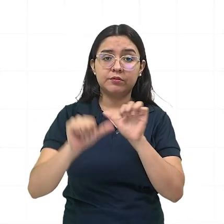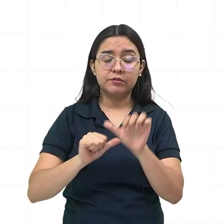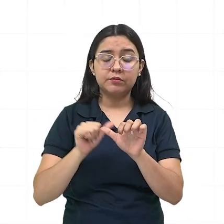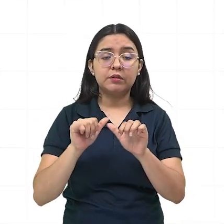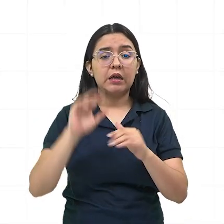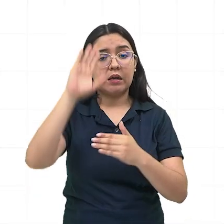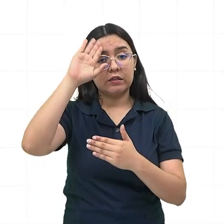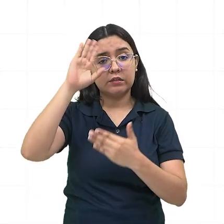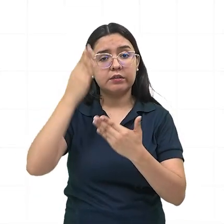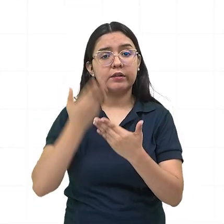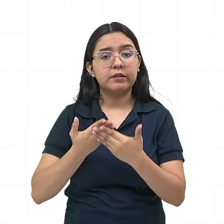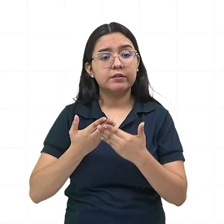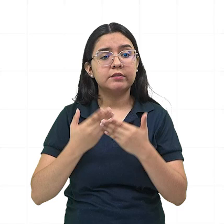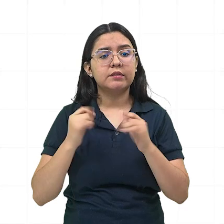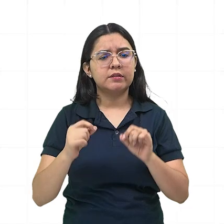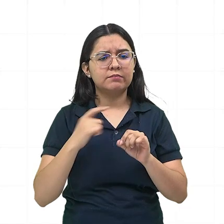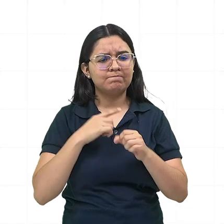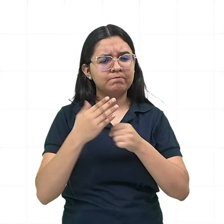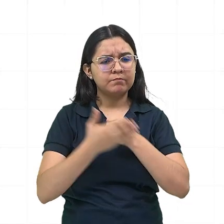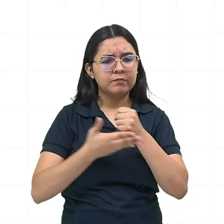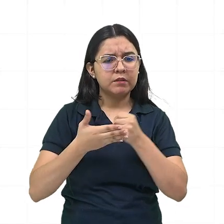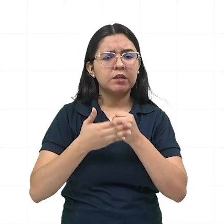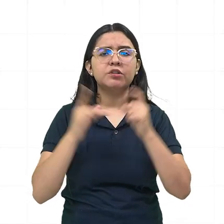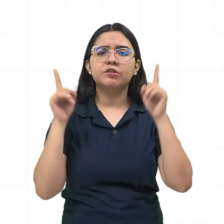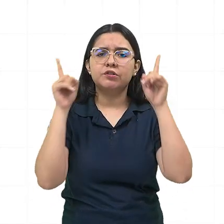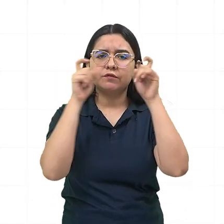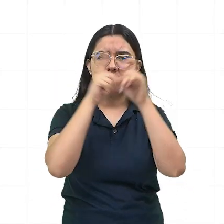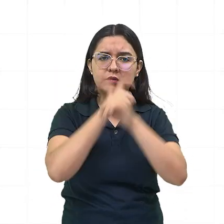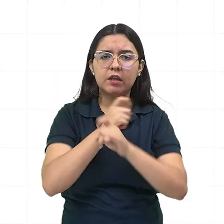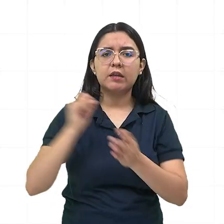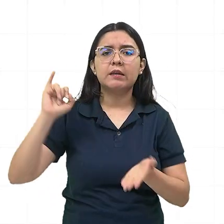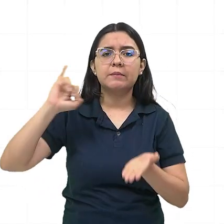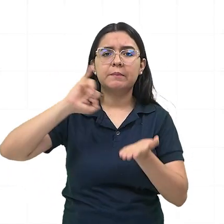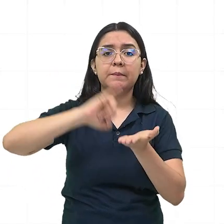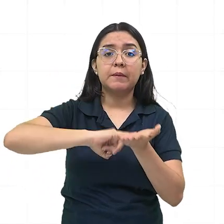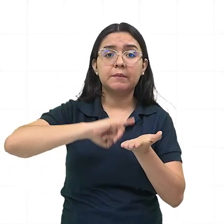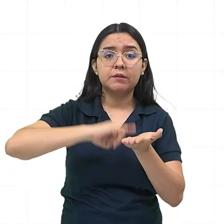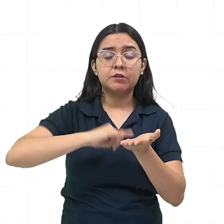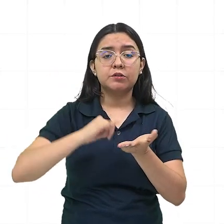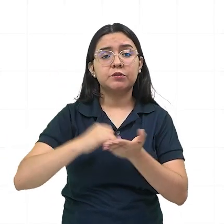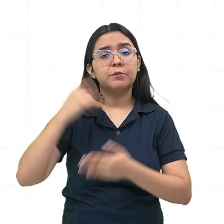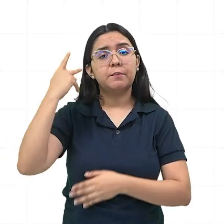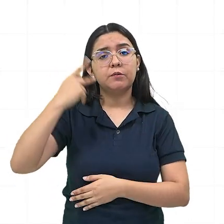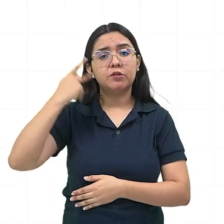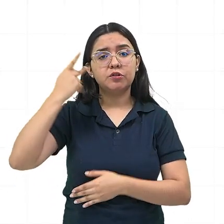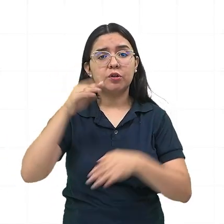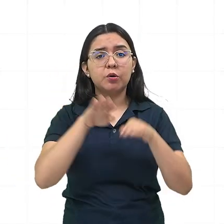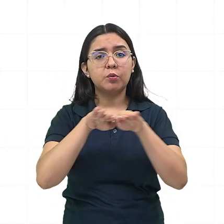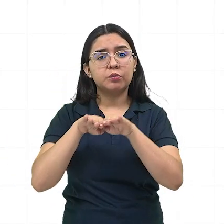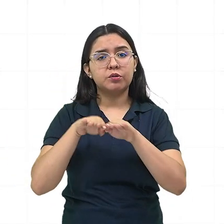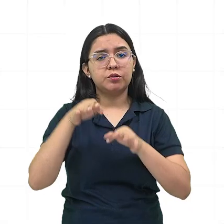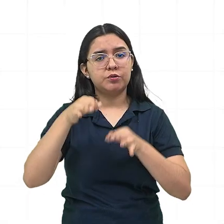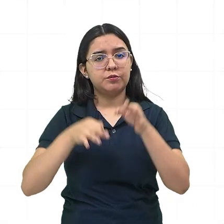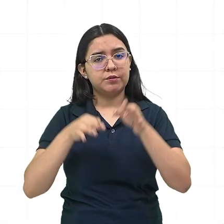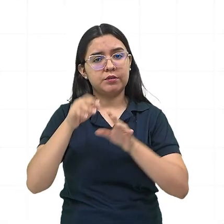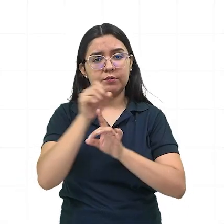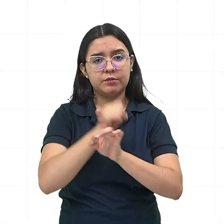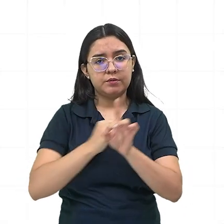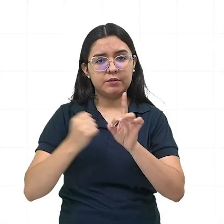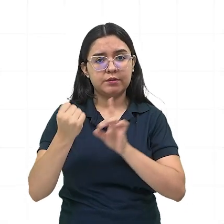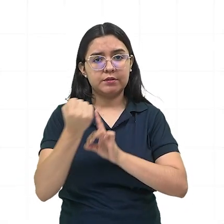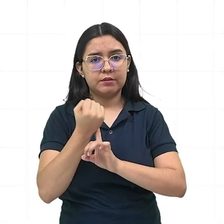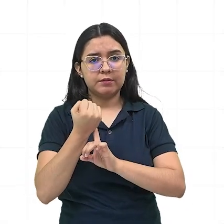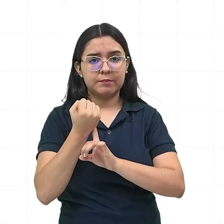As crenças profundamente enraizadas dificultam a implementação de políticas de igualdade e justiça social. E